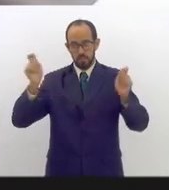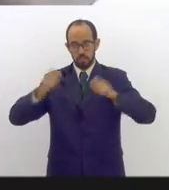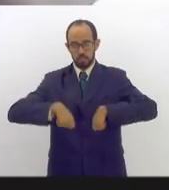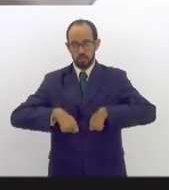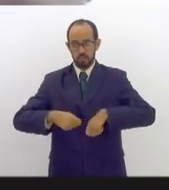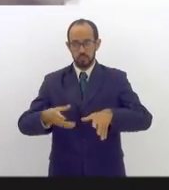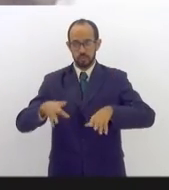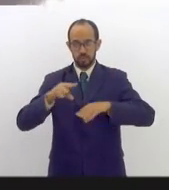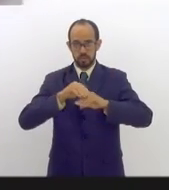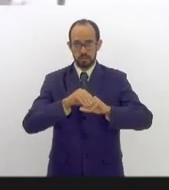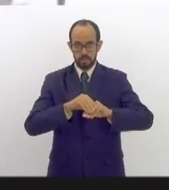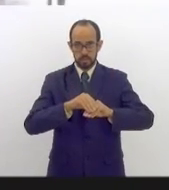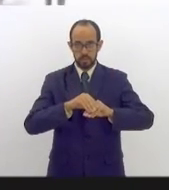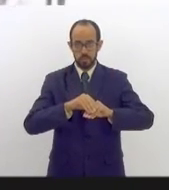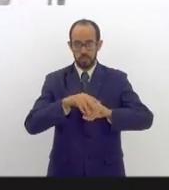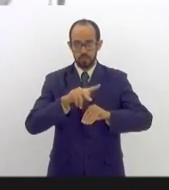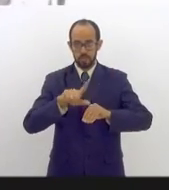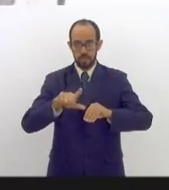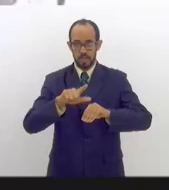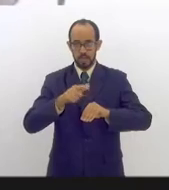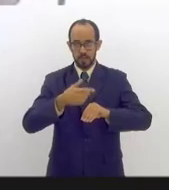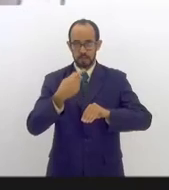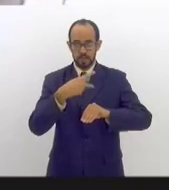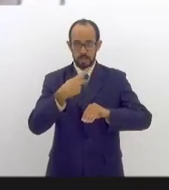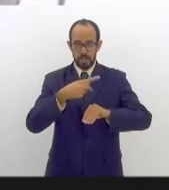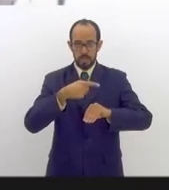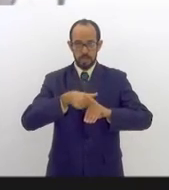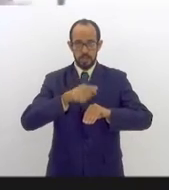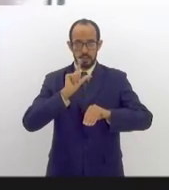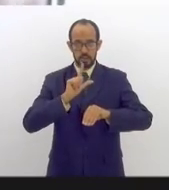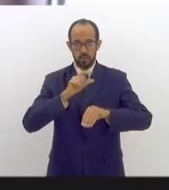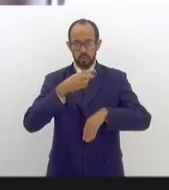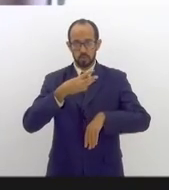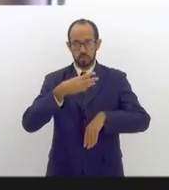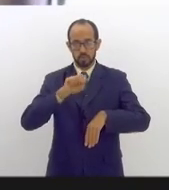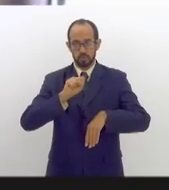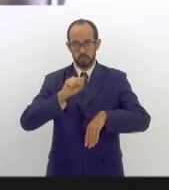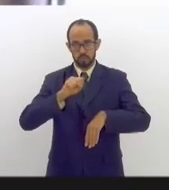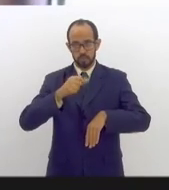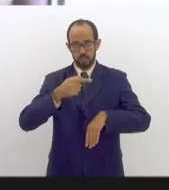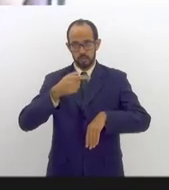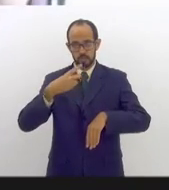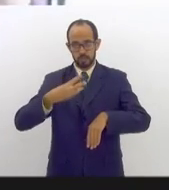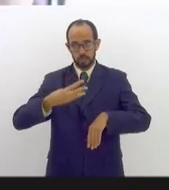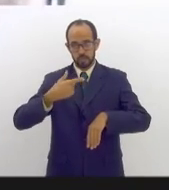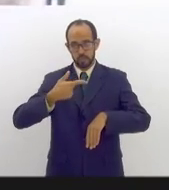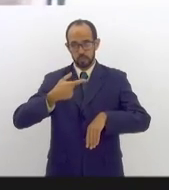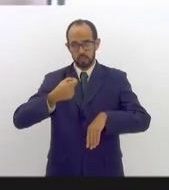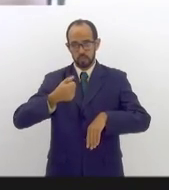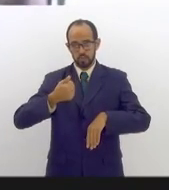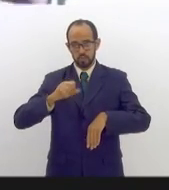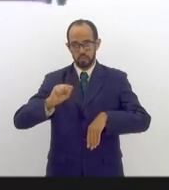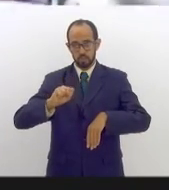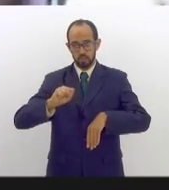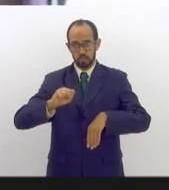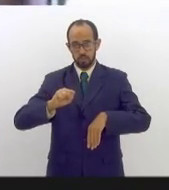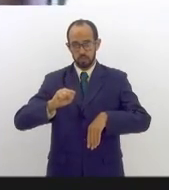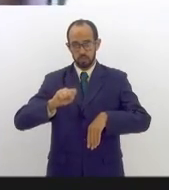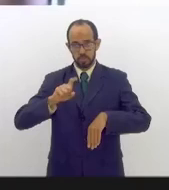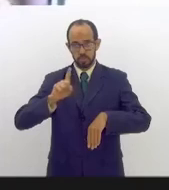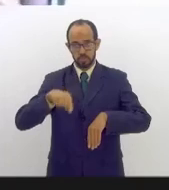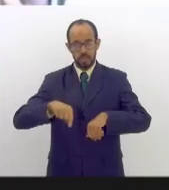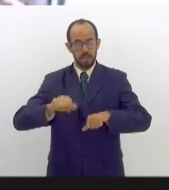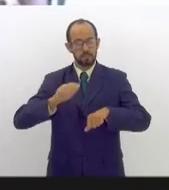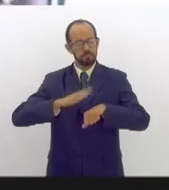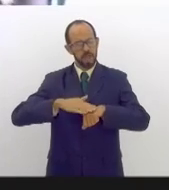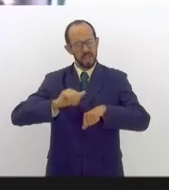anexação a um projeto dele anterior, o 3873 de 2018, que é muito mais amplo. O meu é